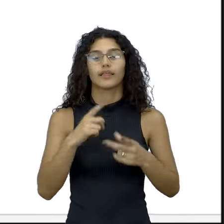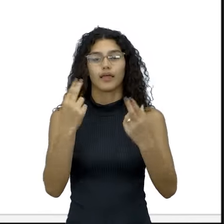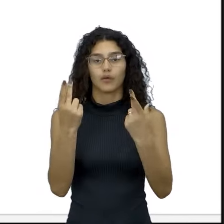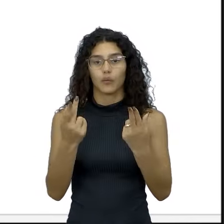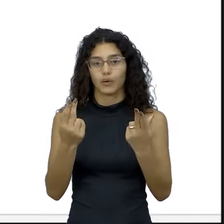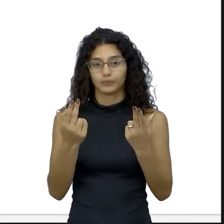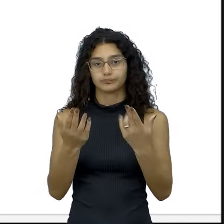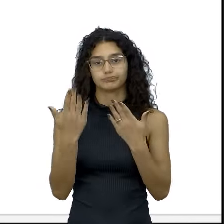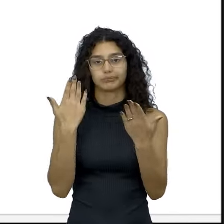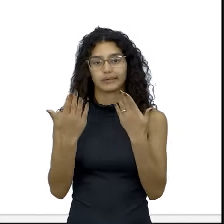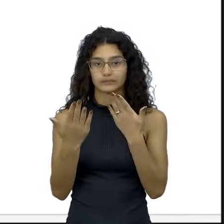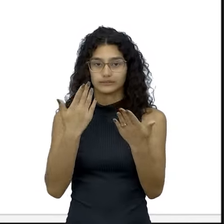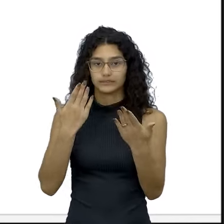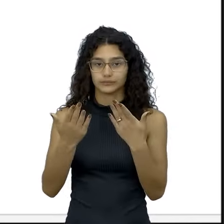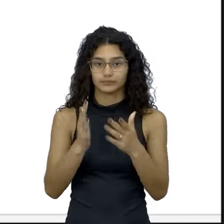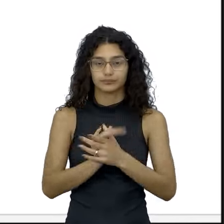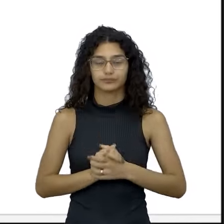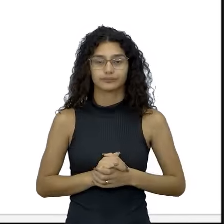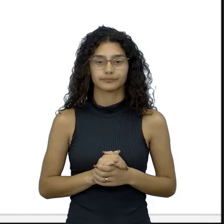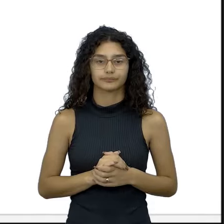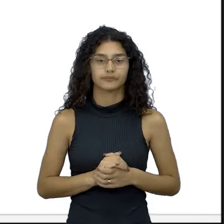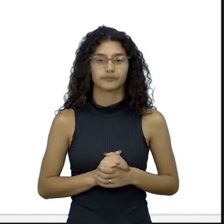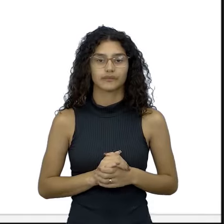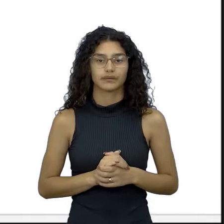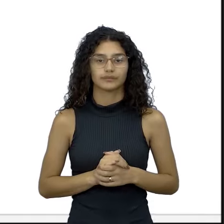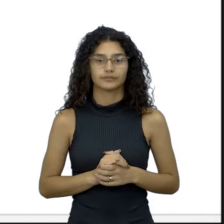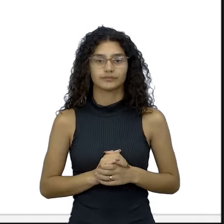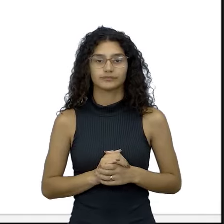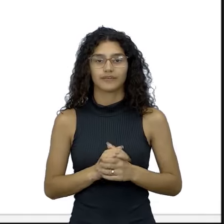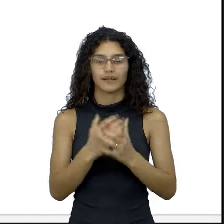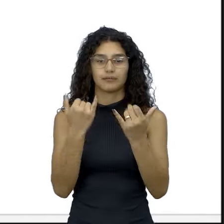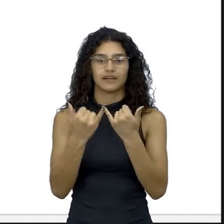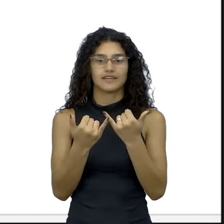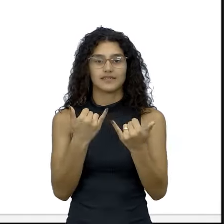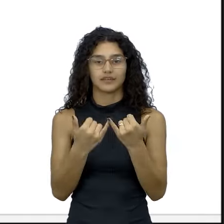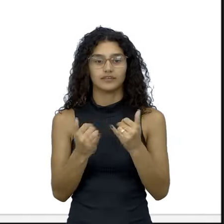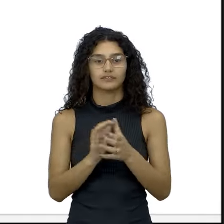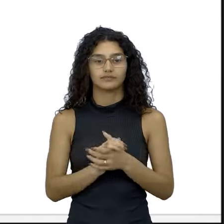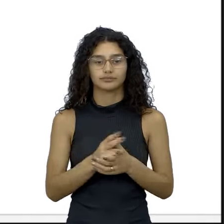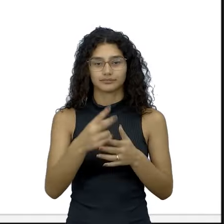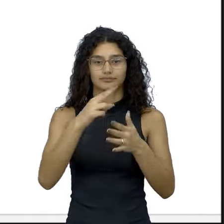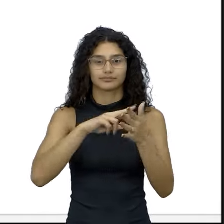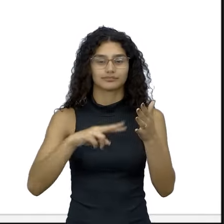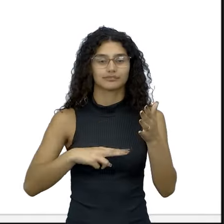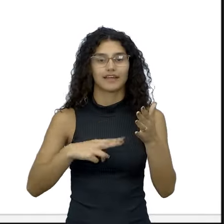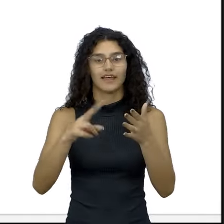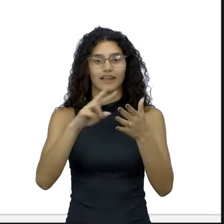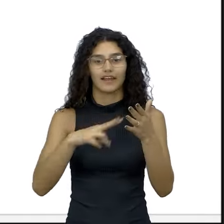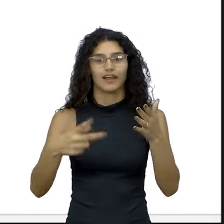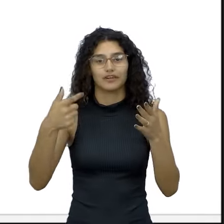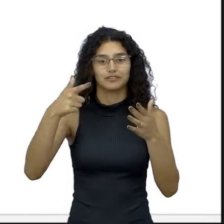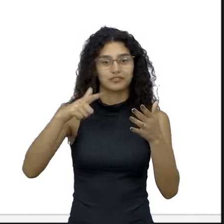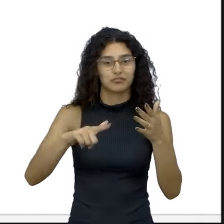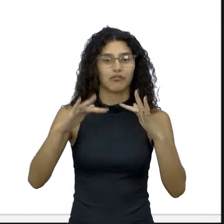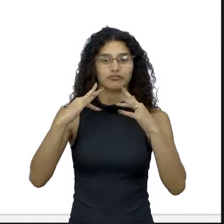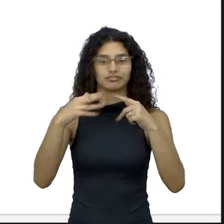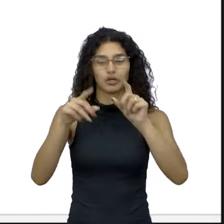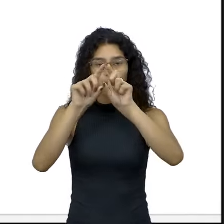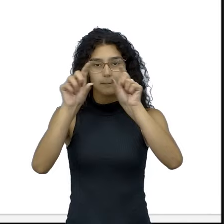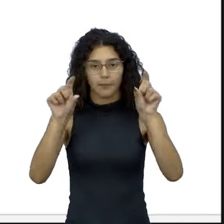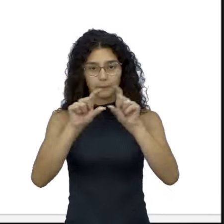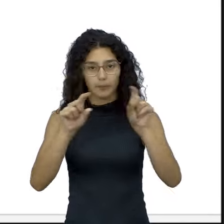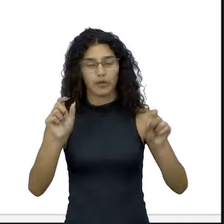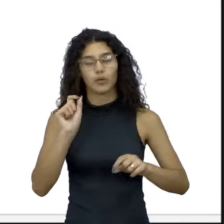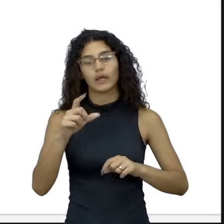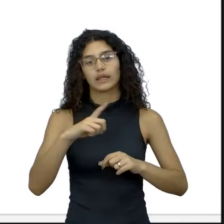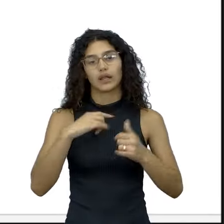comum. Então, eles vão precisar ler, você vai ler, depois eles vão reler, fazendo essa marcação de todos os parágrafos e o que eles